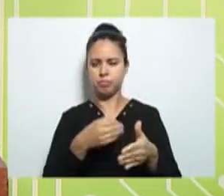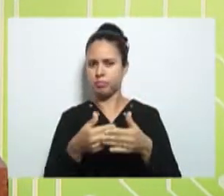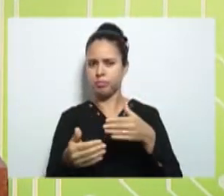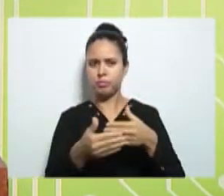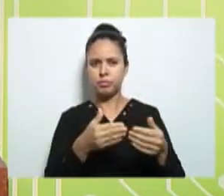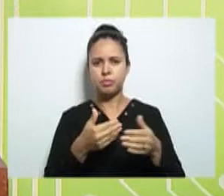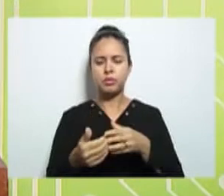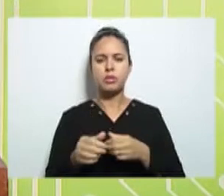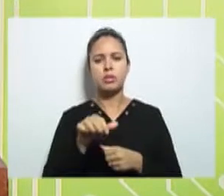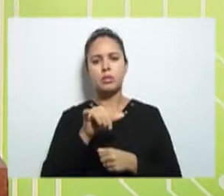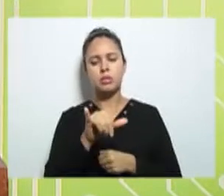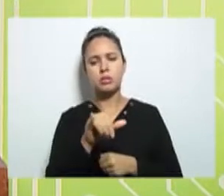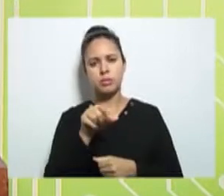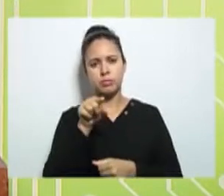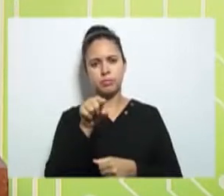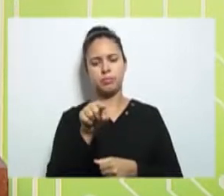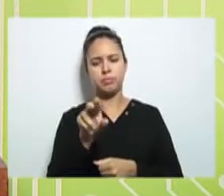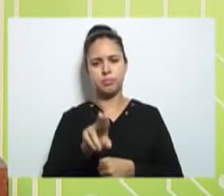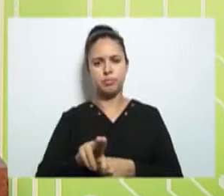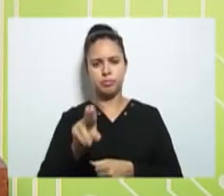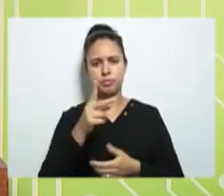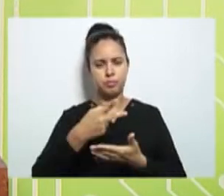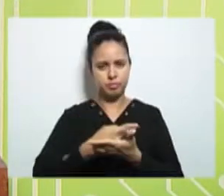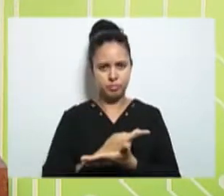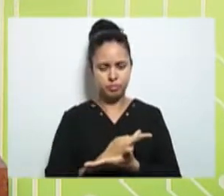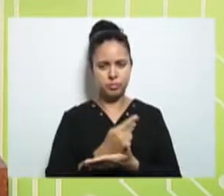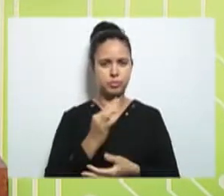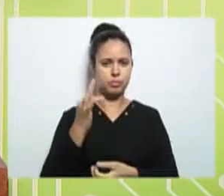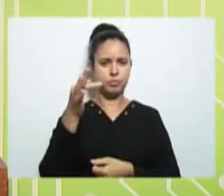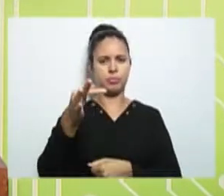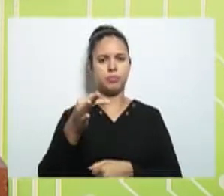E se você não usar da forma correta, você tem problema.